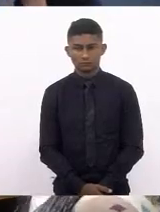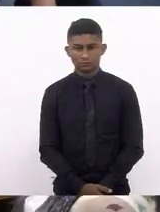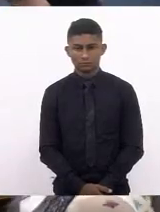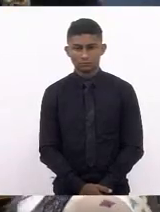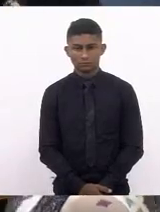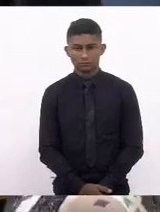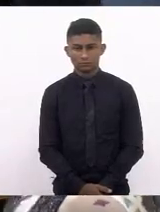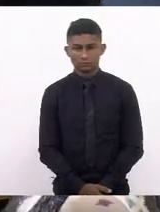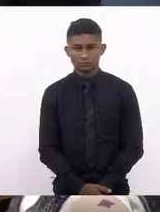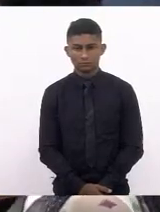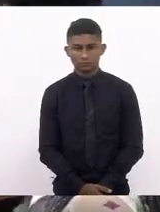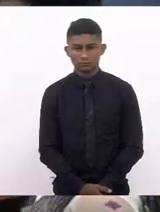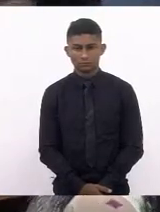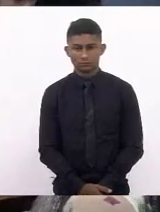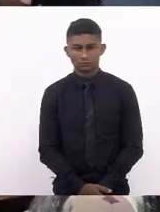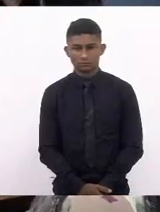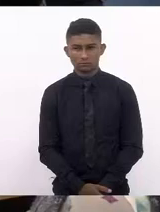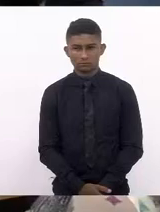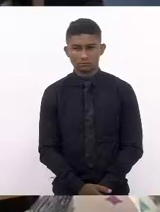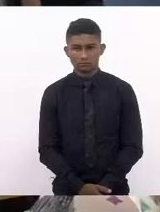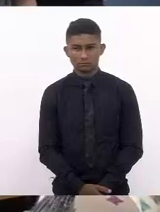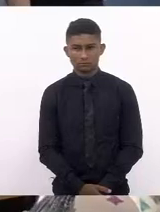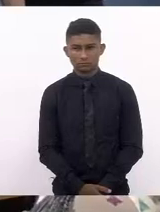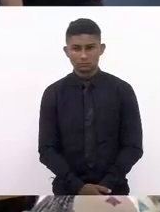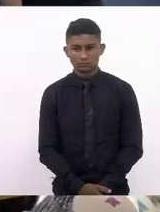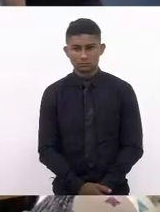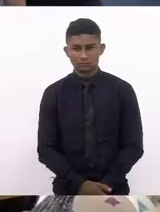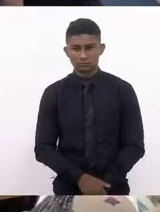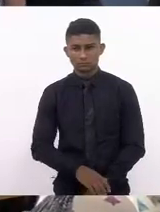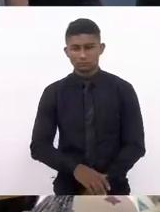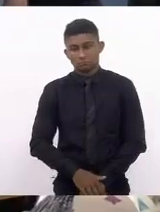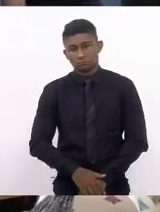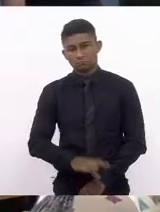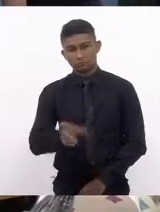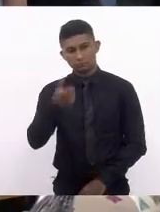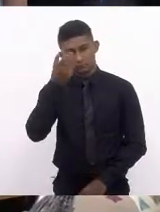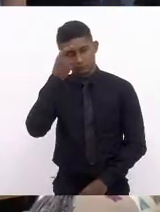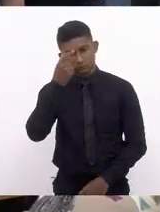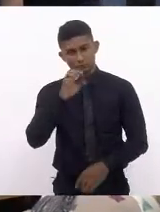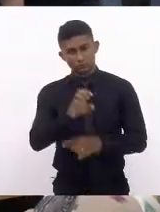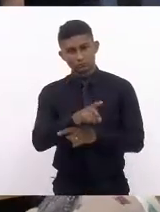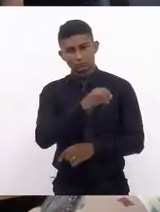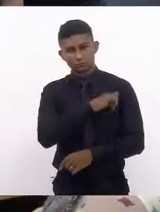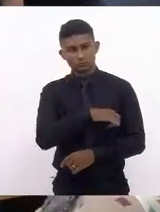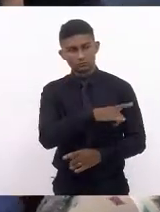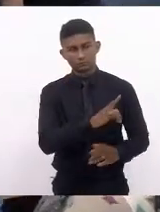guarda O Arquivo Público toda a memória do Estado do Rio de Janeiro está nesse prédio 630